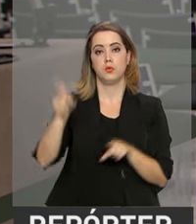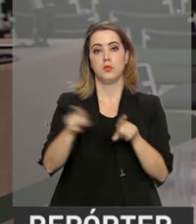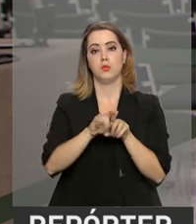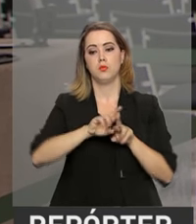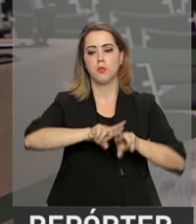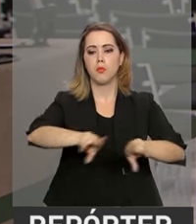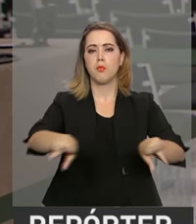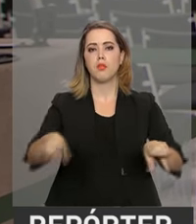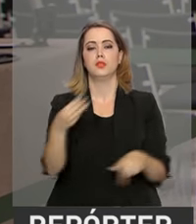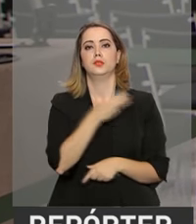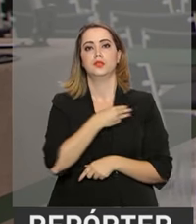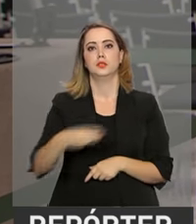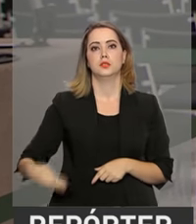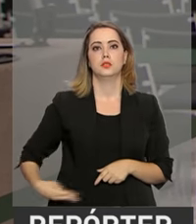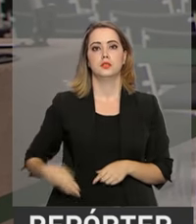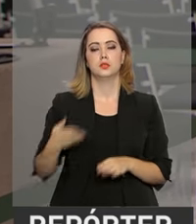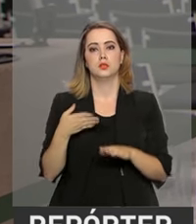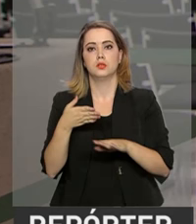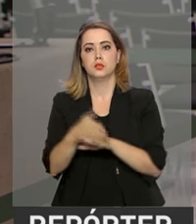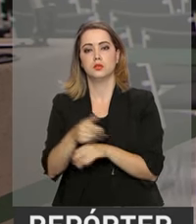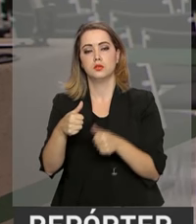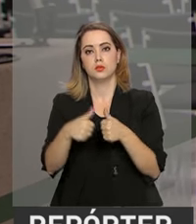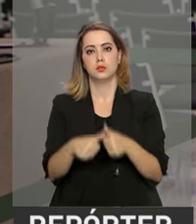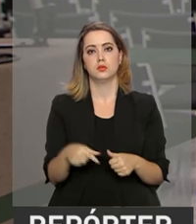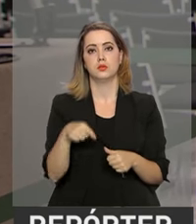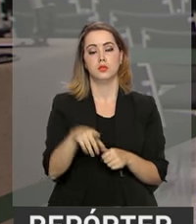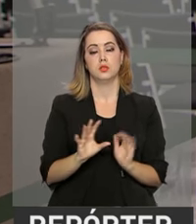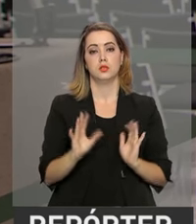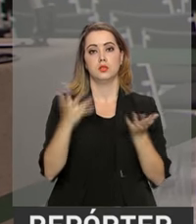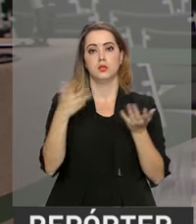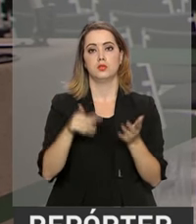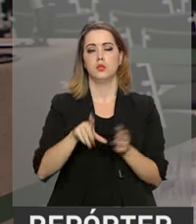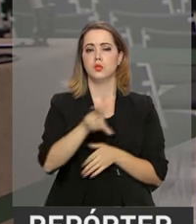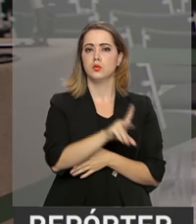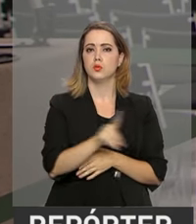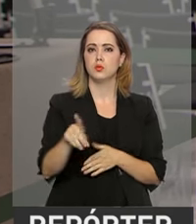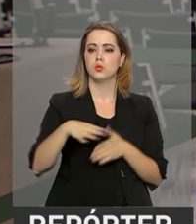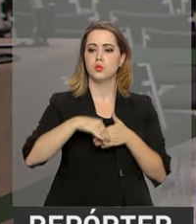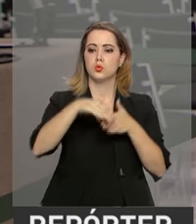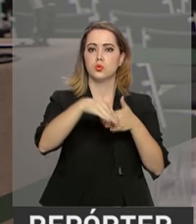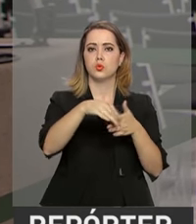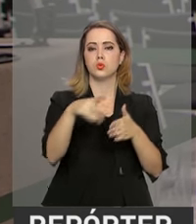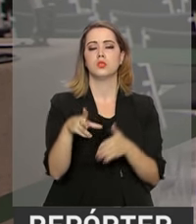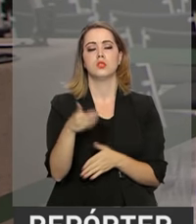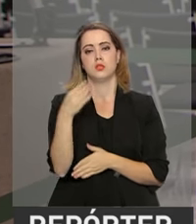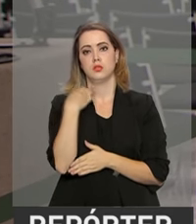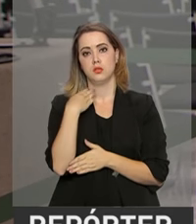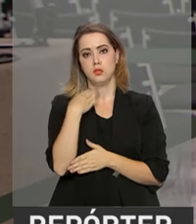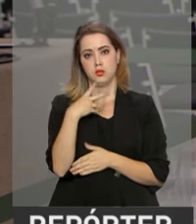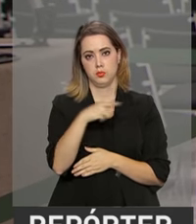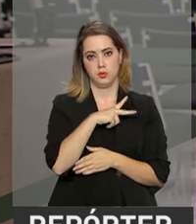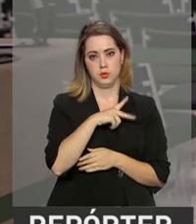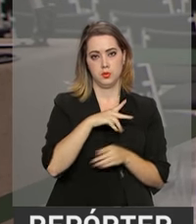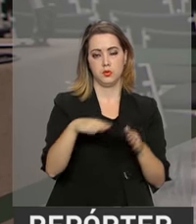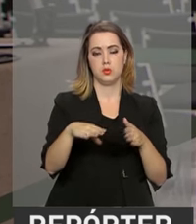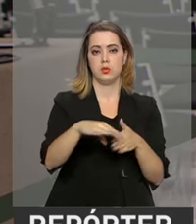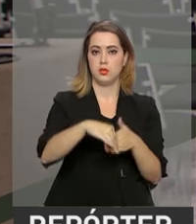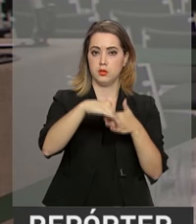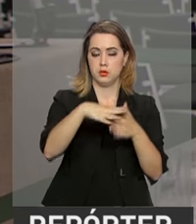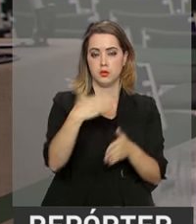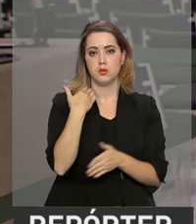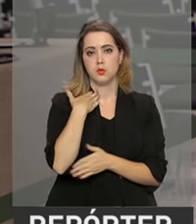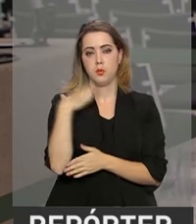e parlamentares também estarão presentes aqui no evento, dirigentes de bancos privados e dos maiores bancos